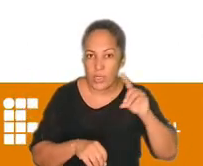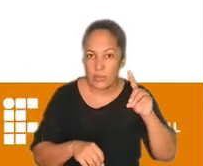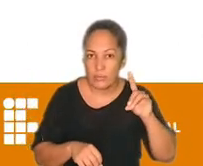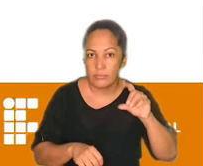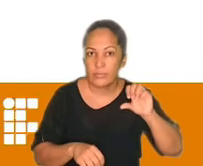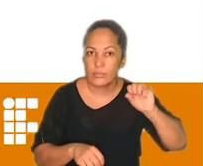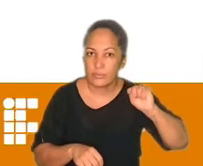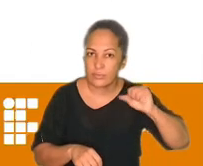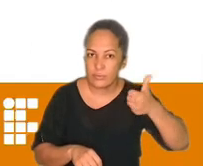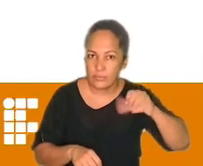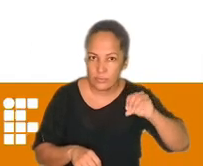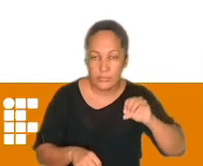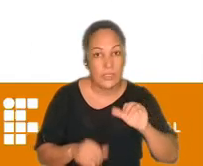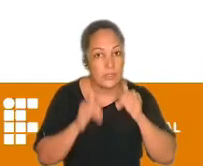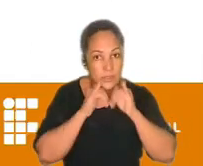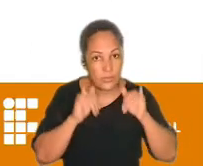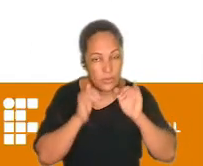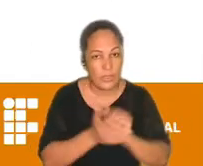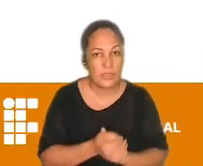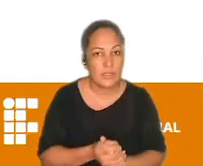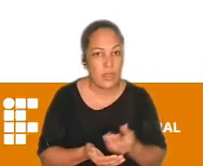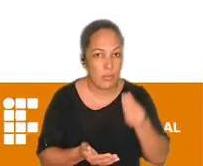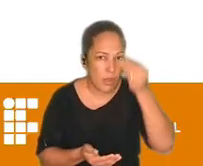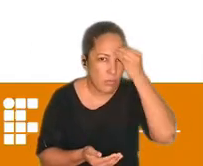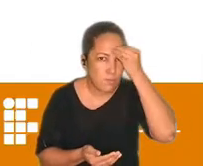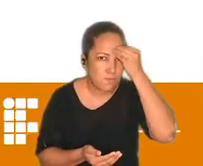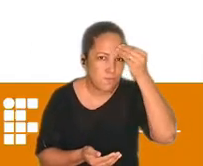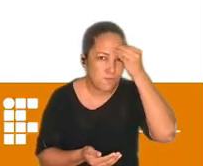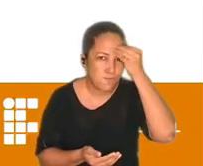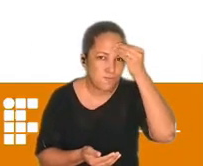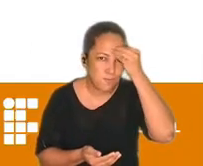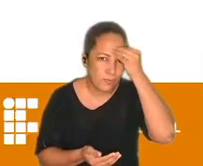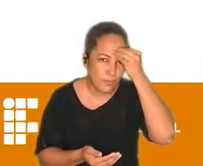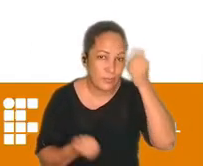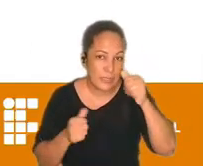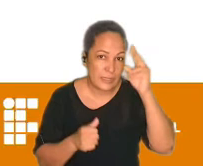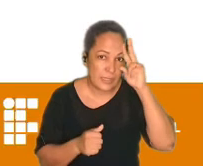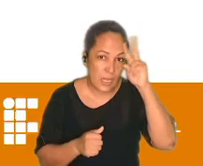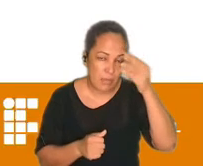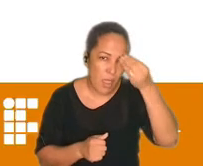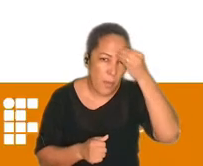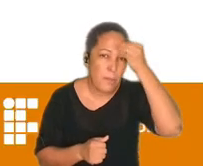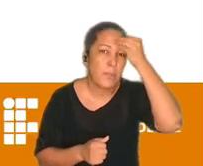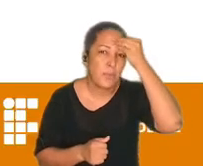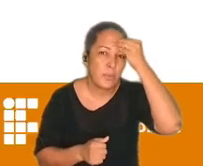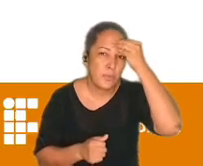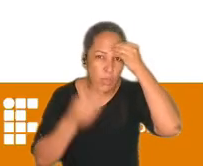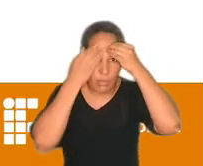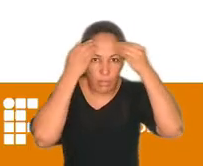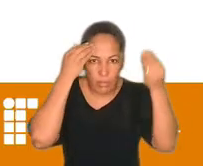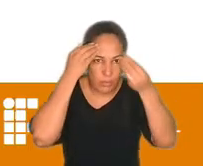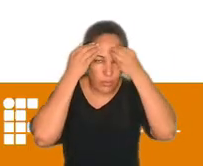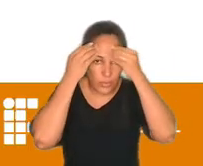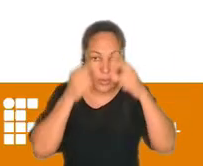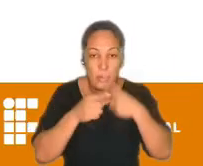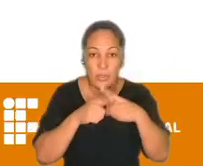tipo de informação é para anotar no caderno e é para decorar, para lembrar, deixar algo bem destacado assim, ó, que quando vocês forem lá programar,